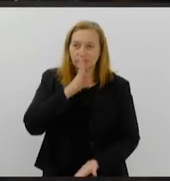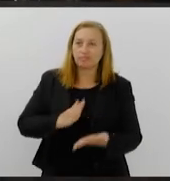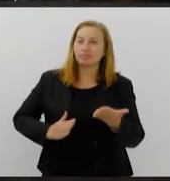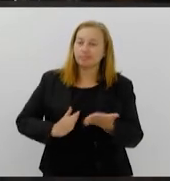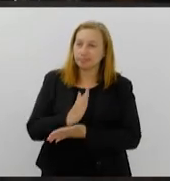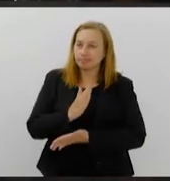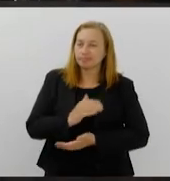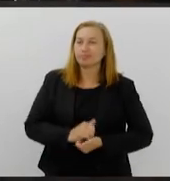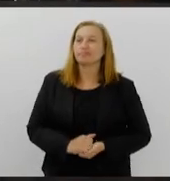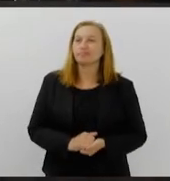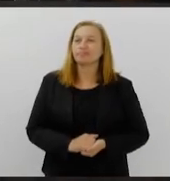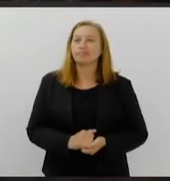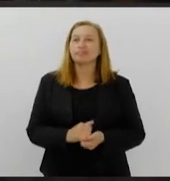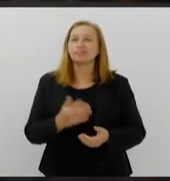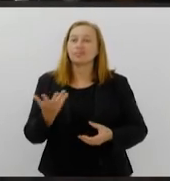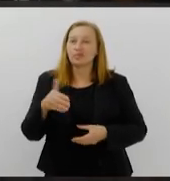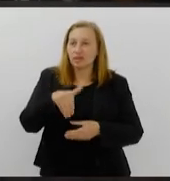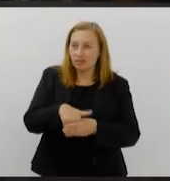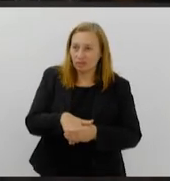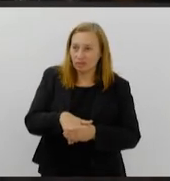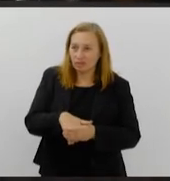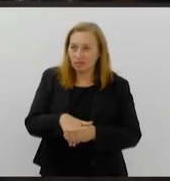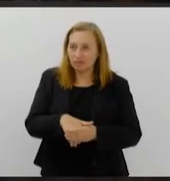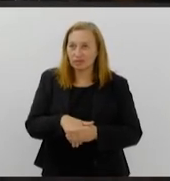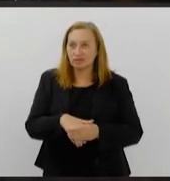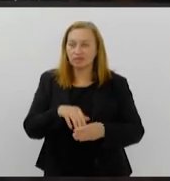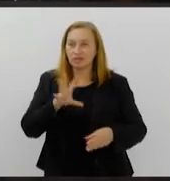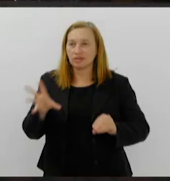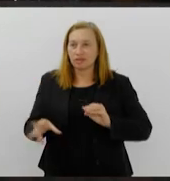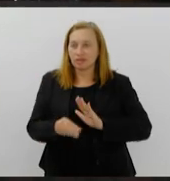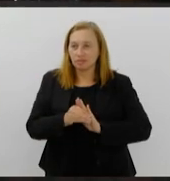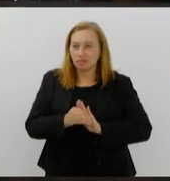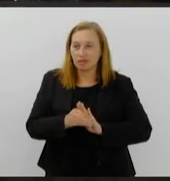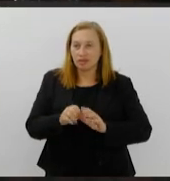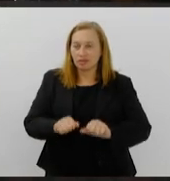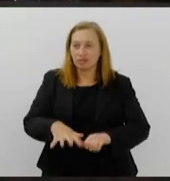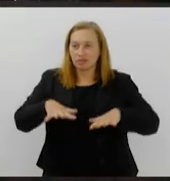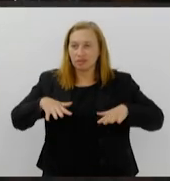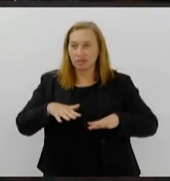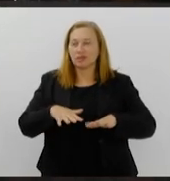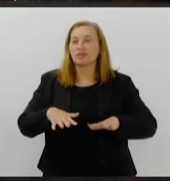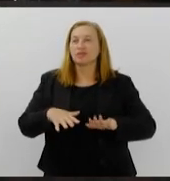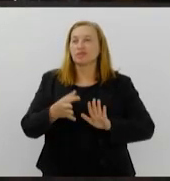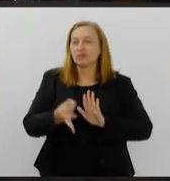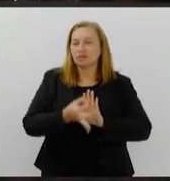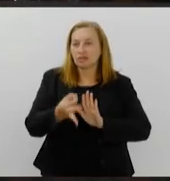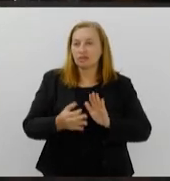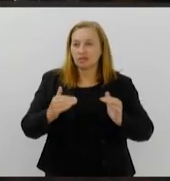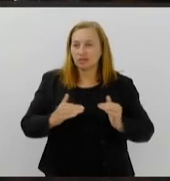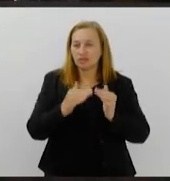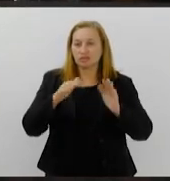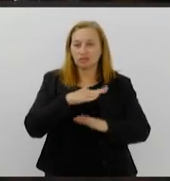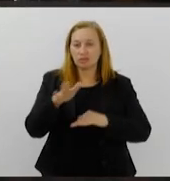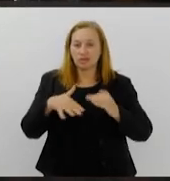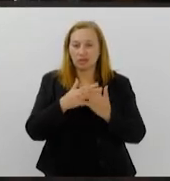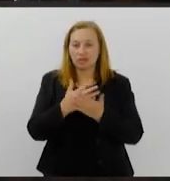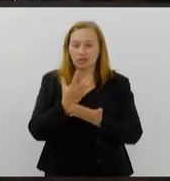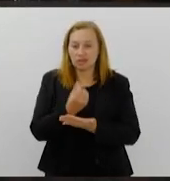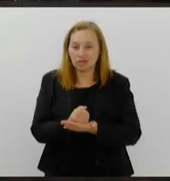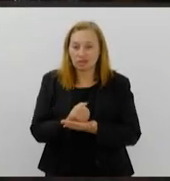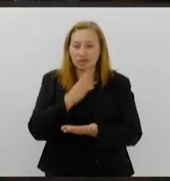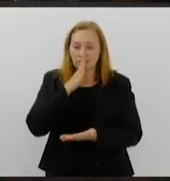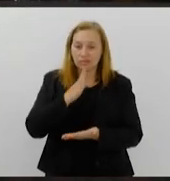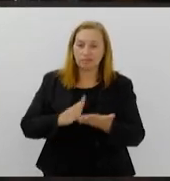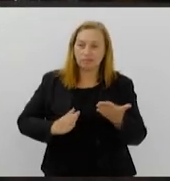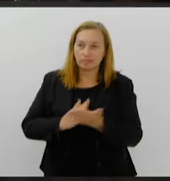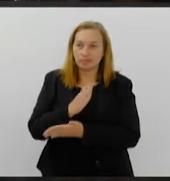estão. Aprovado. Em votação, a emenda de plenário, com parecer favorável. Senhores que aprovam, permaneçam